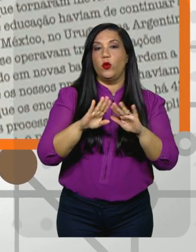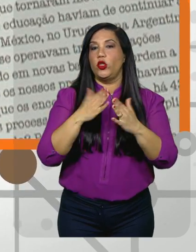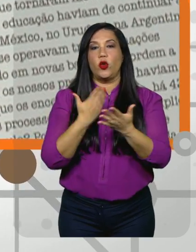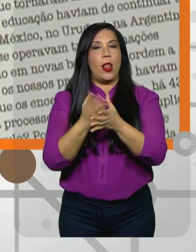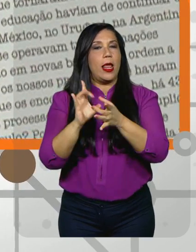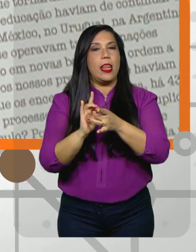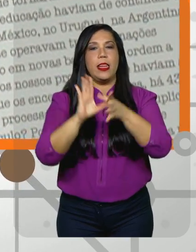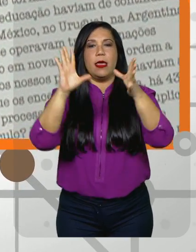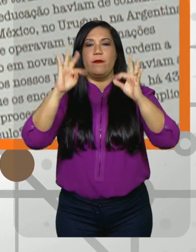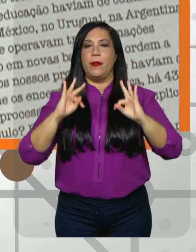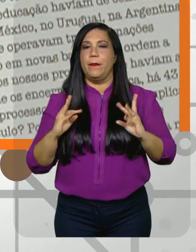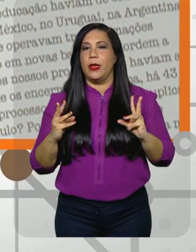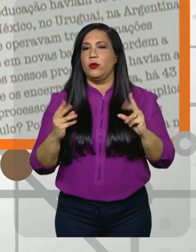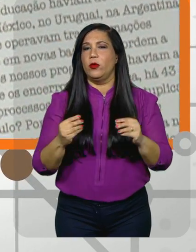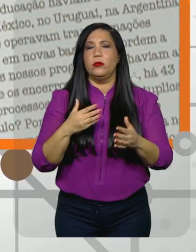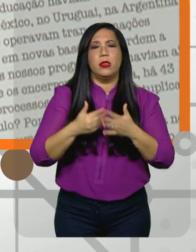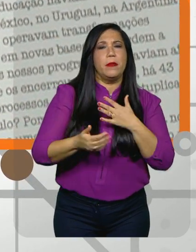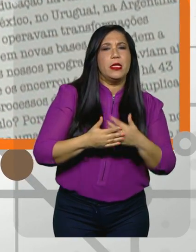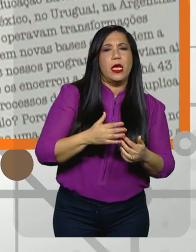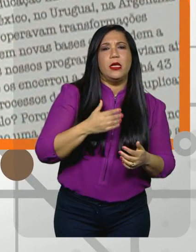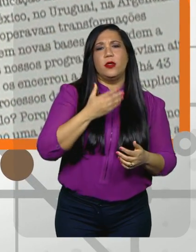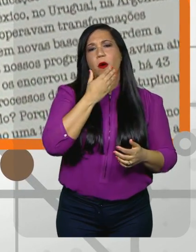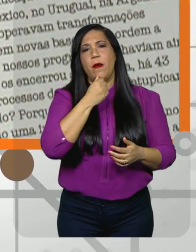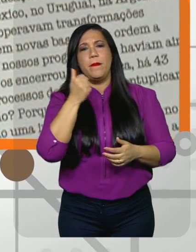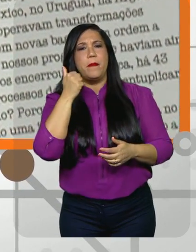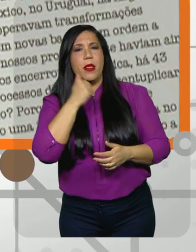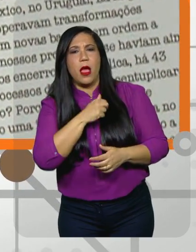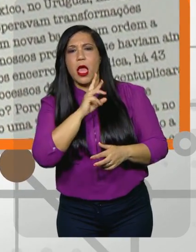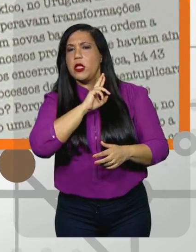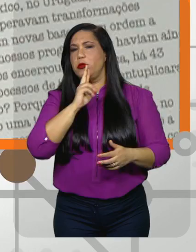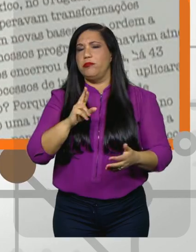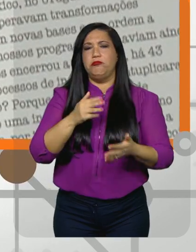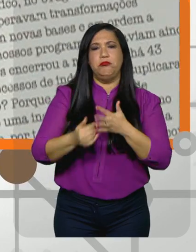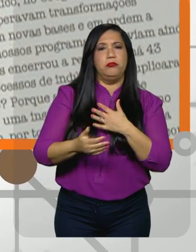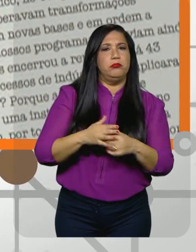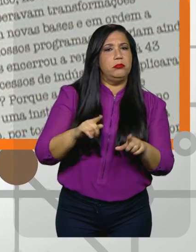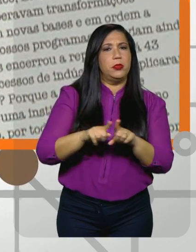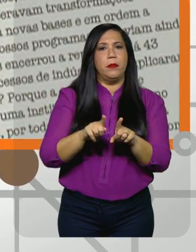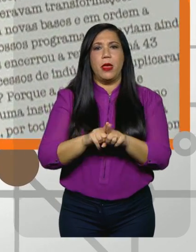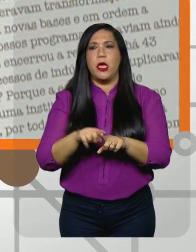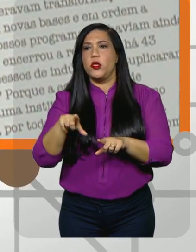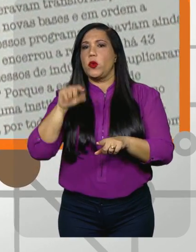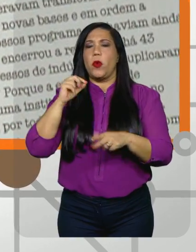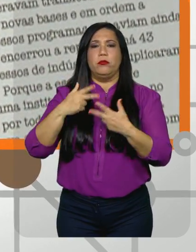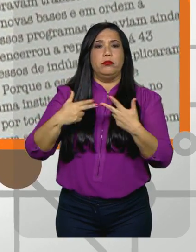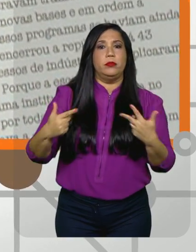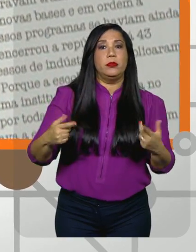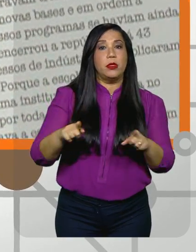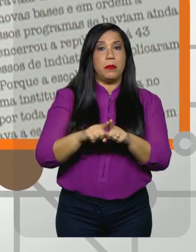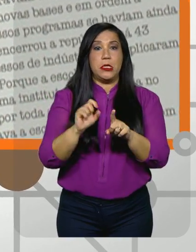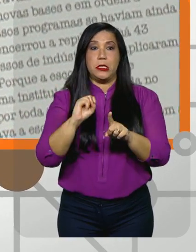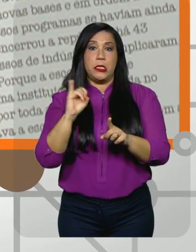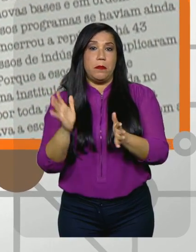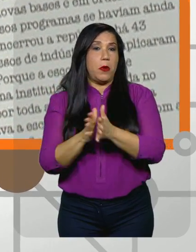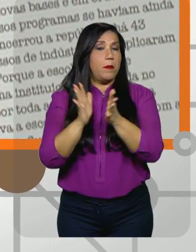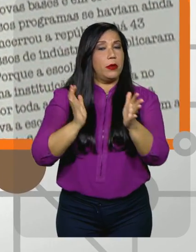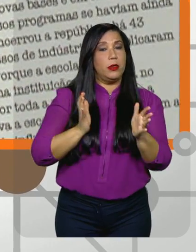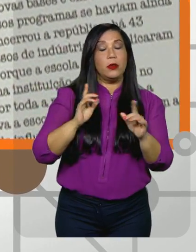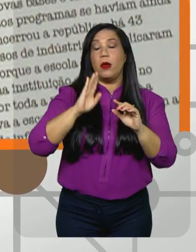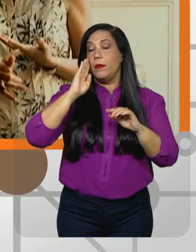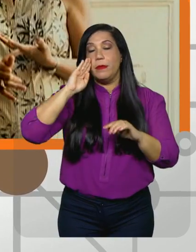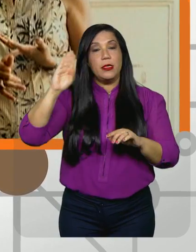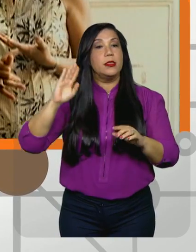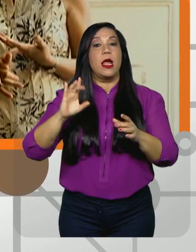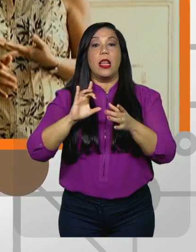todos, independente de sexo, raça, religião, também e de condição social. Então, e ela, sobretudo, deveria ser pública